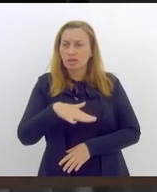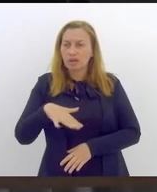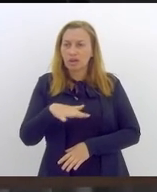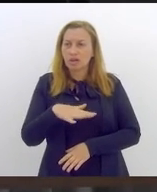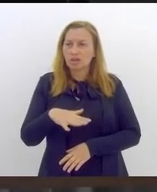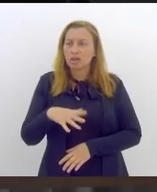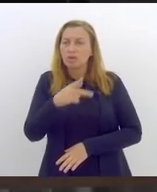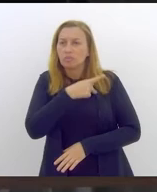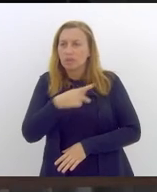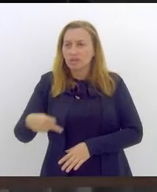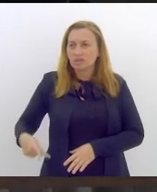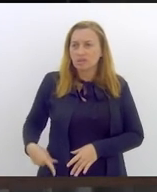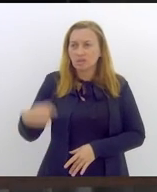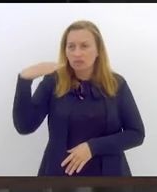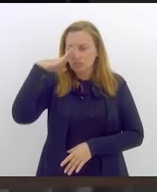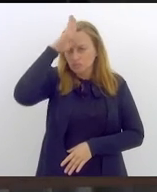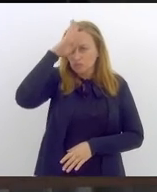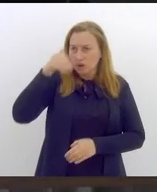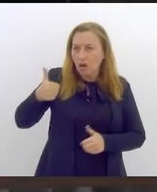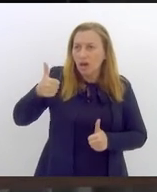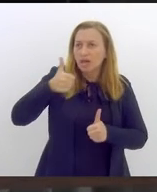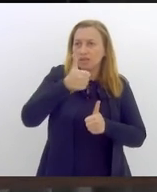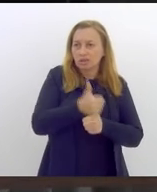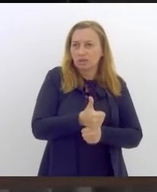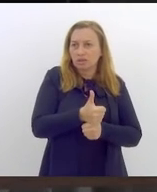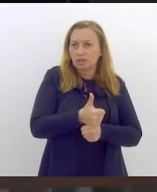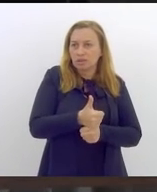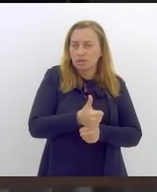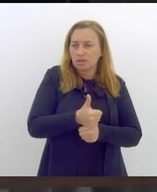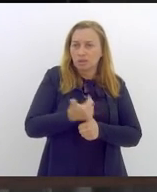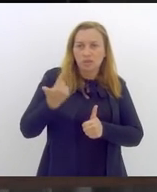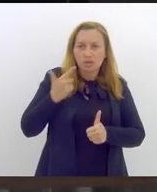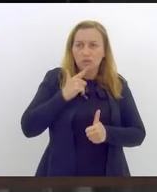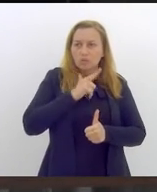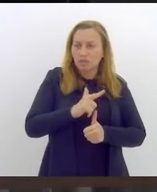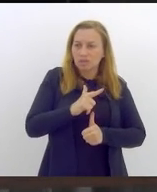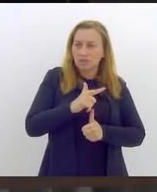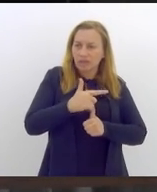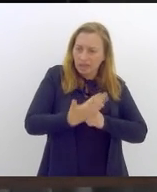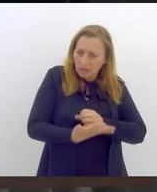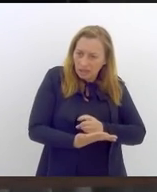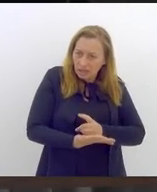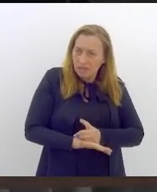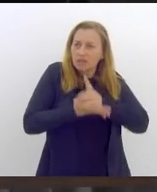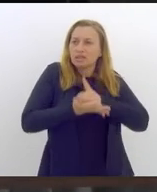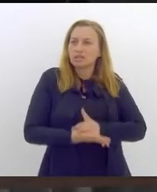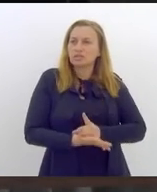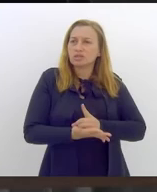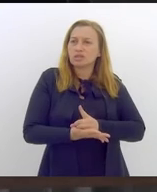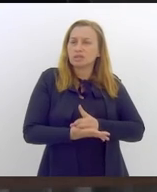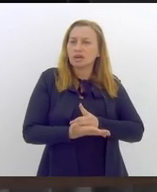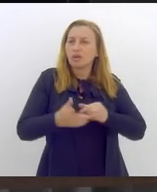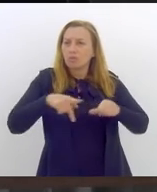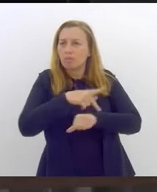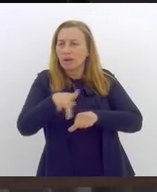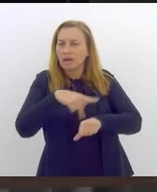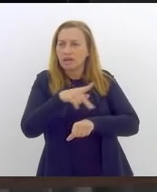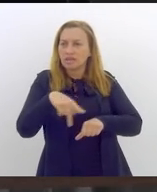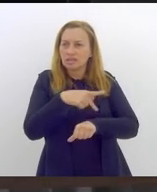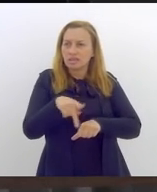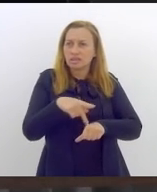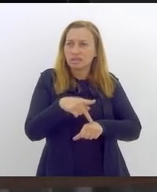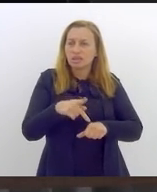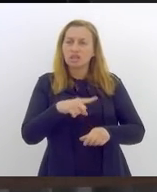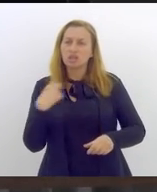o presidente bolsonaro assume e recupera o país recupera credibilidade e faz